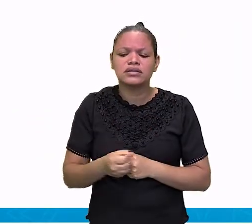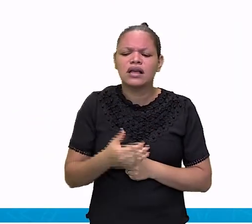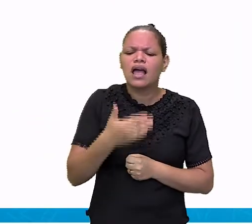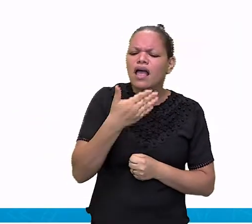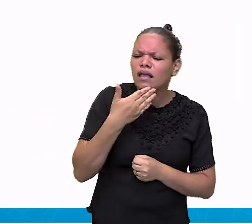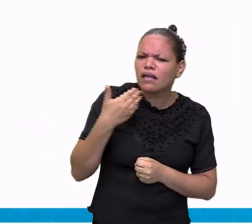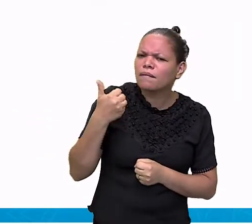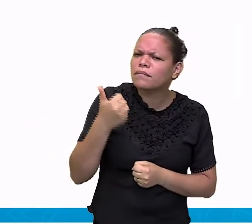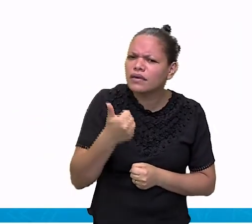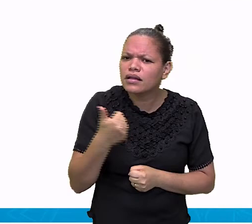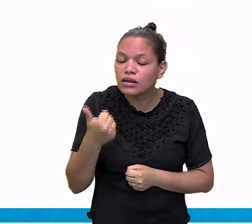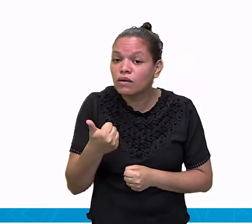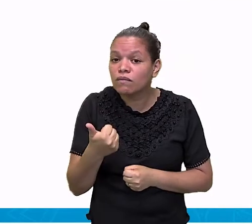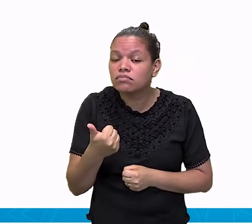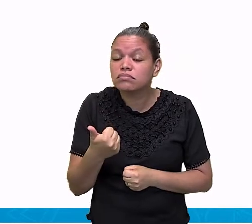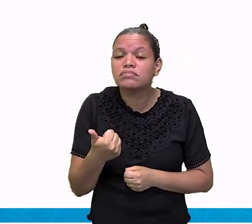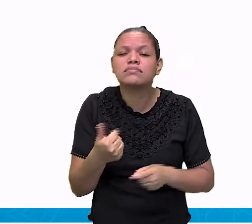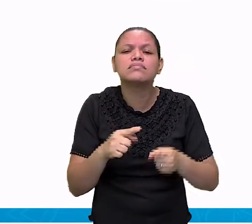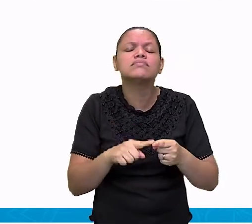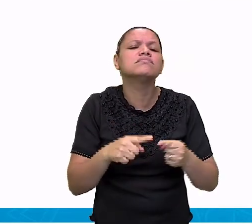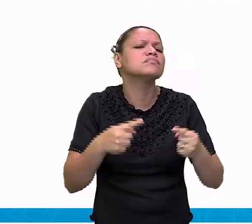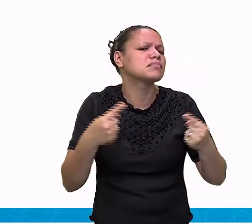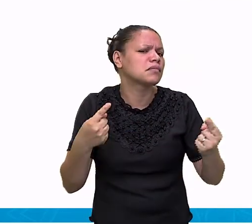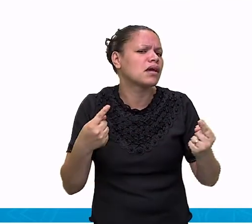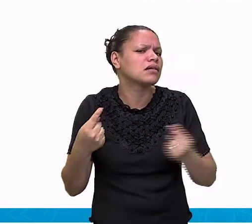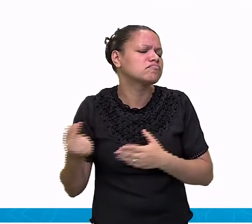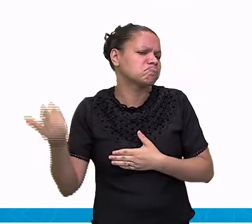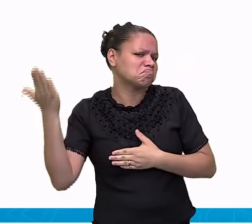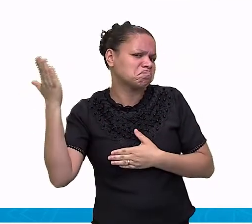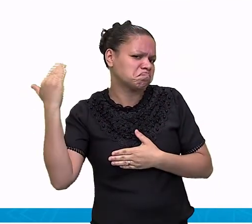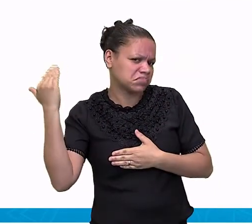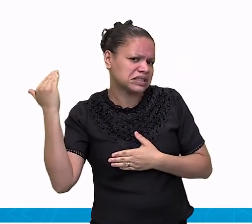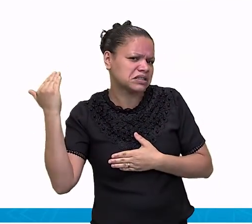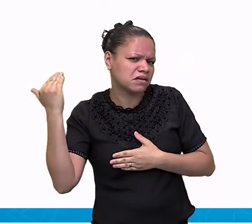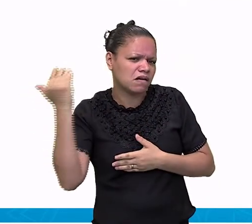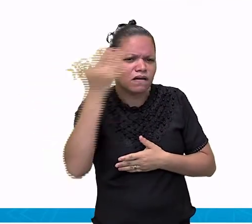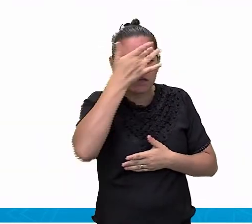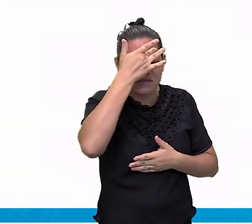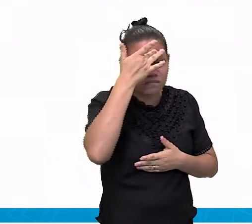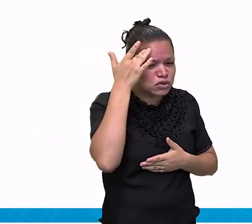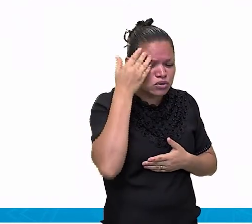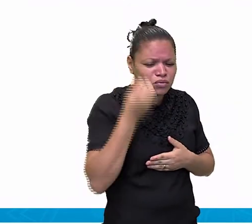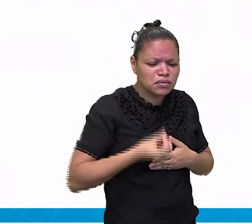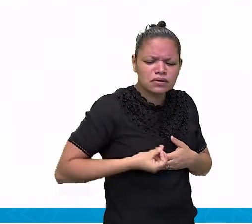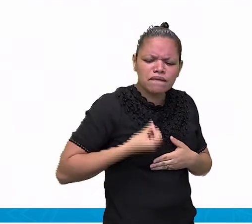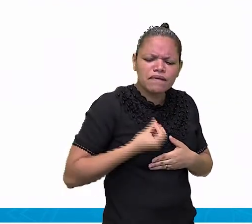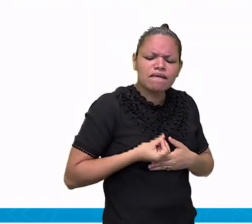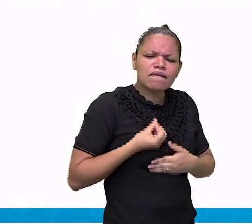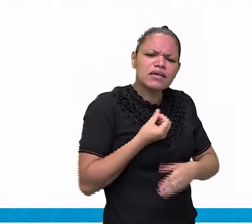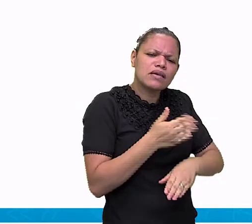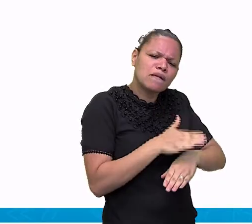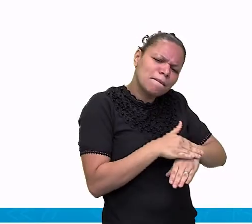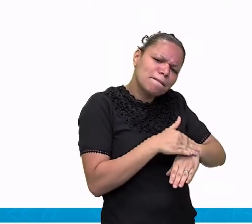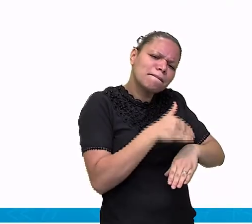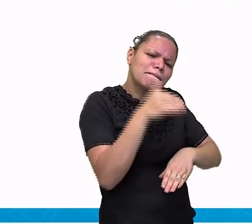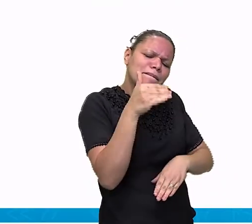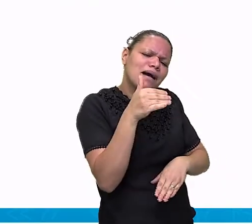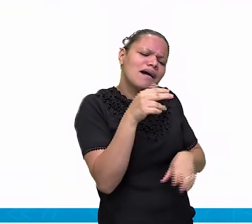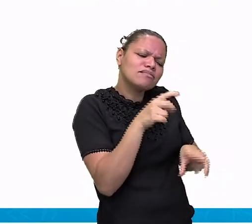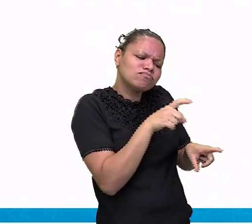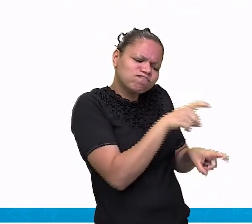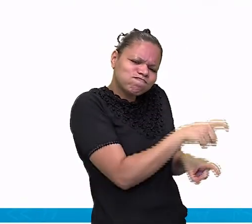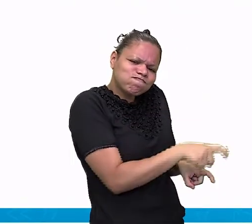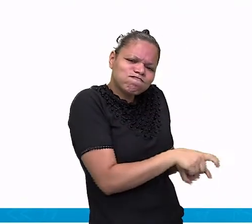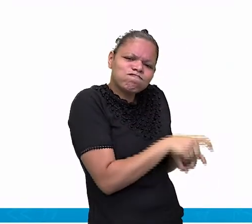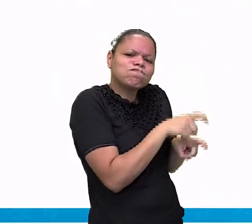brasileira vivia aonde? Nas áreas rurais, ou seja, no campo. As atividades agrícolas eram bem